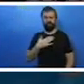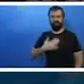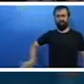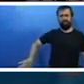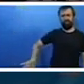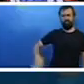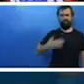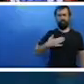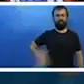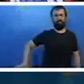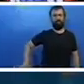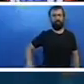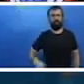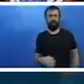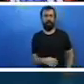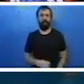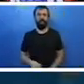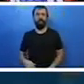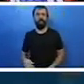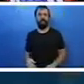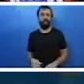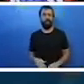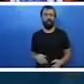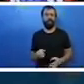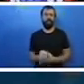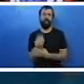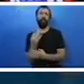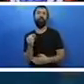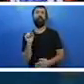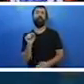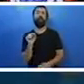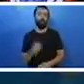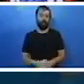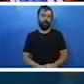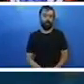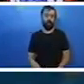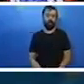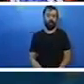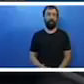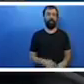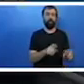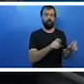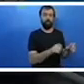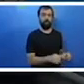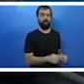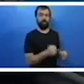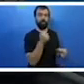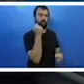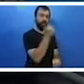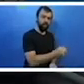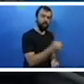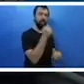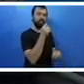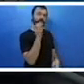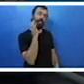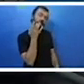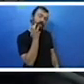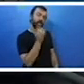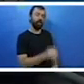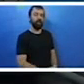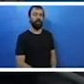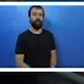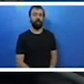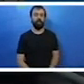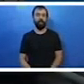ó. E aí, o que aconteceu? Nessa época, pessoal, a mineração, eles pegavam o ouro, né?